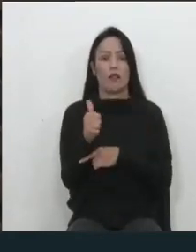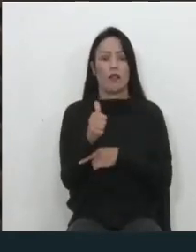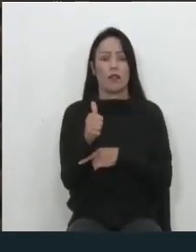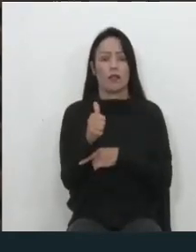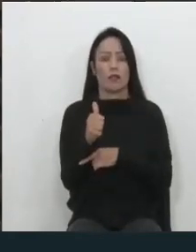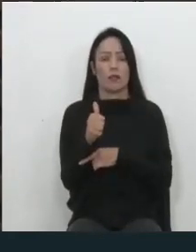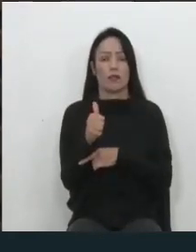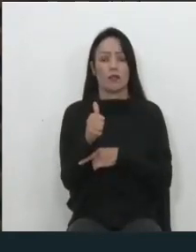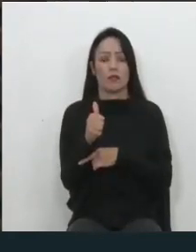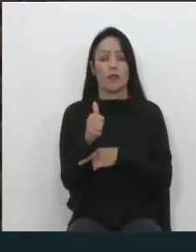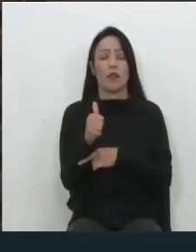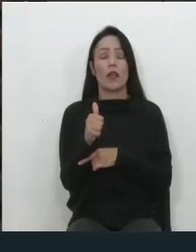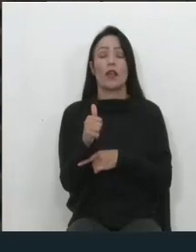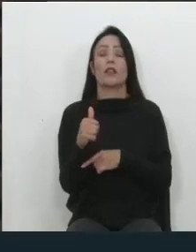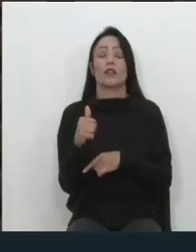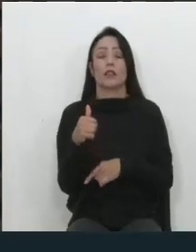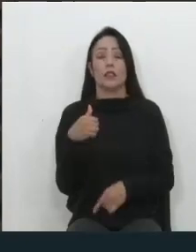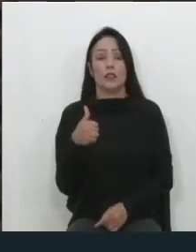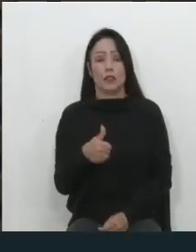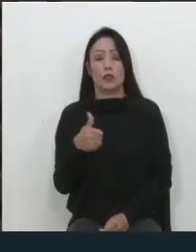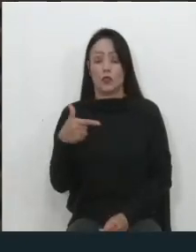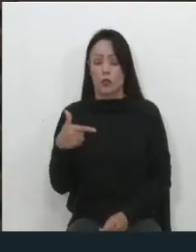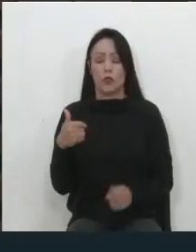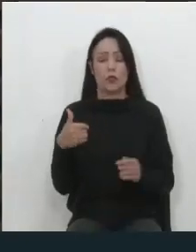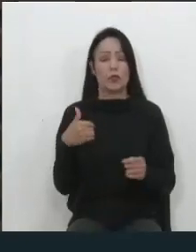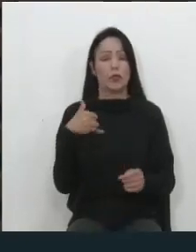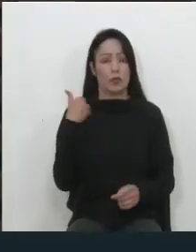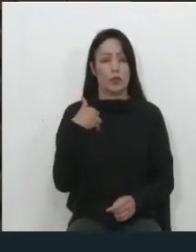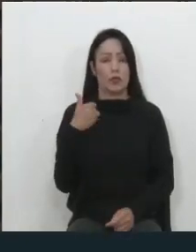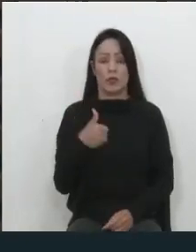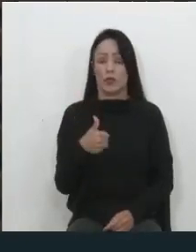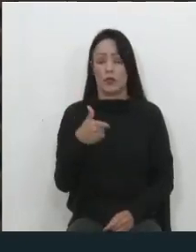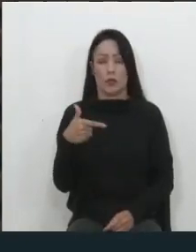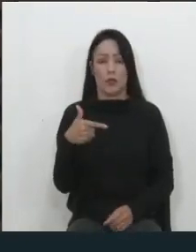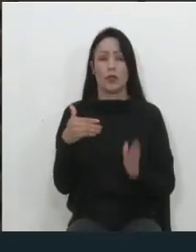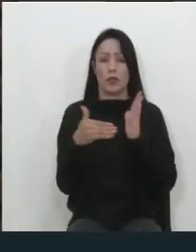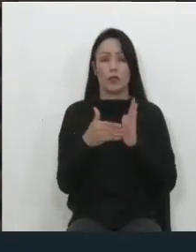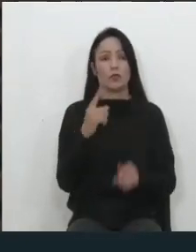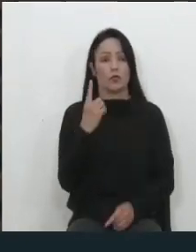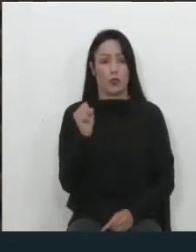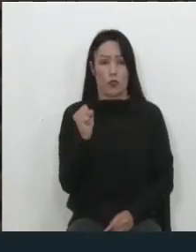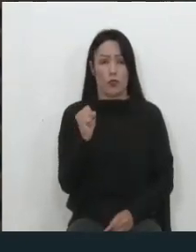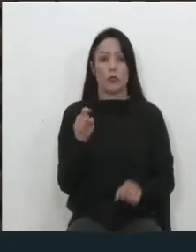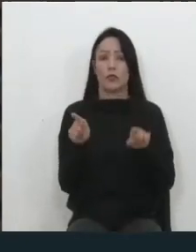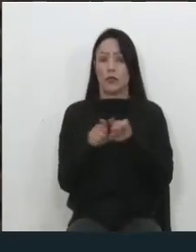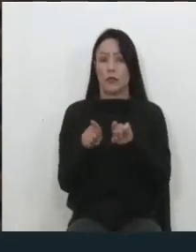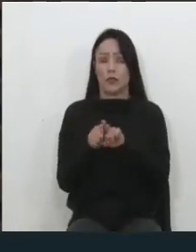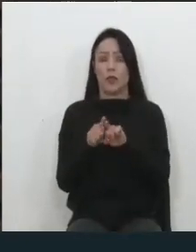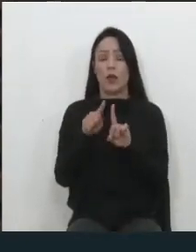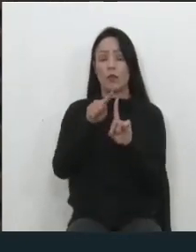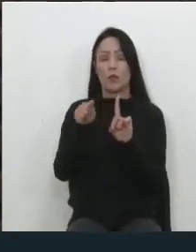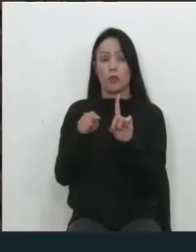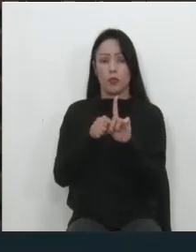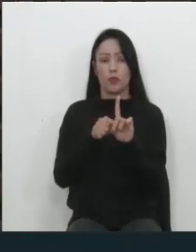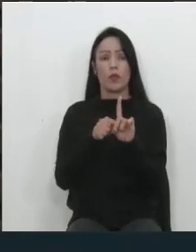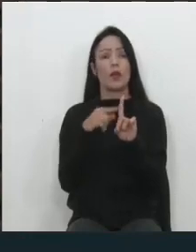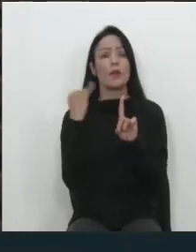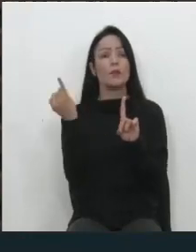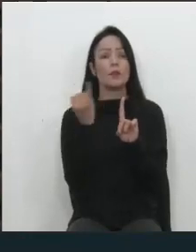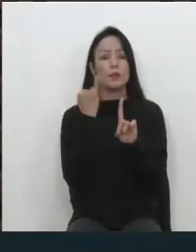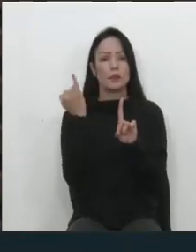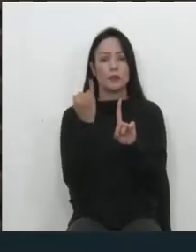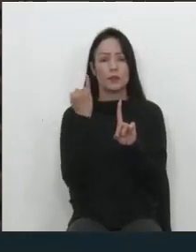12 a 18 anos também, para gestante Isso é muito importante. Se